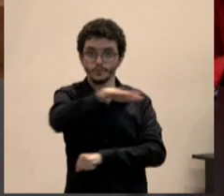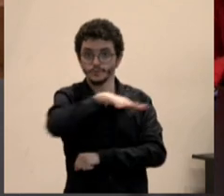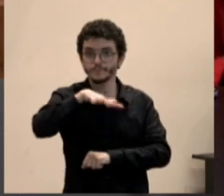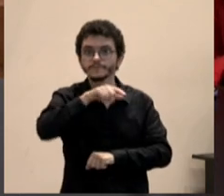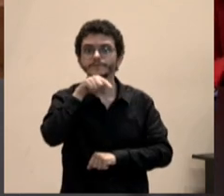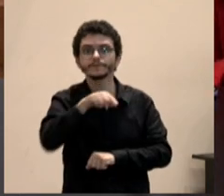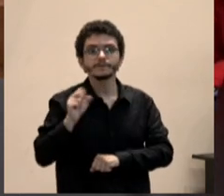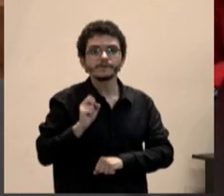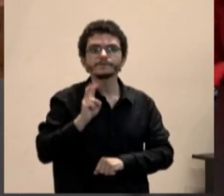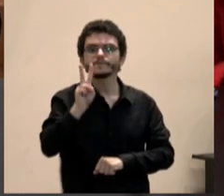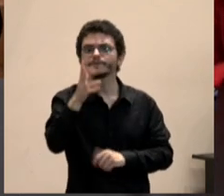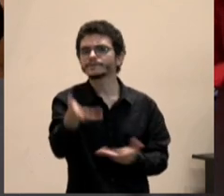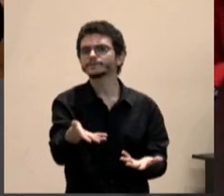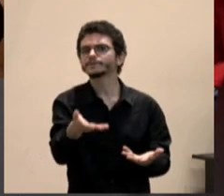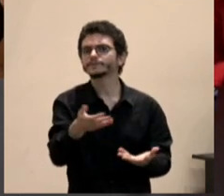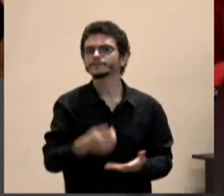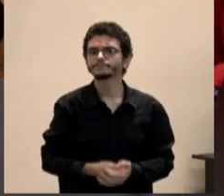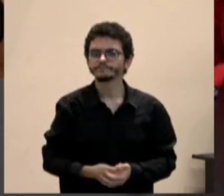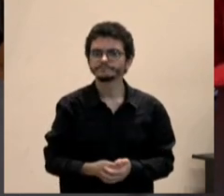valorização?